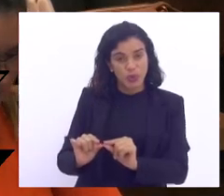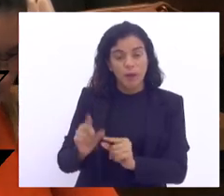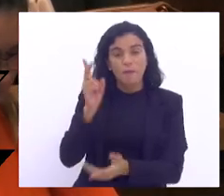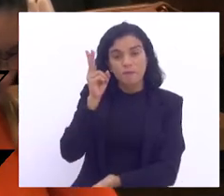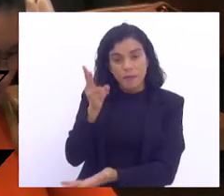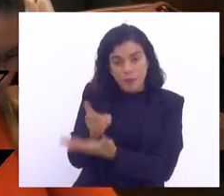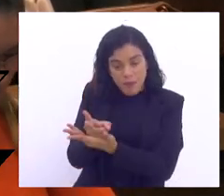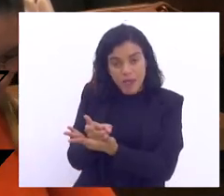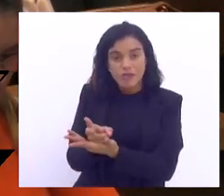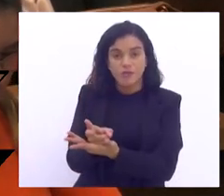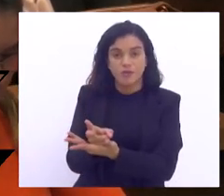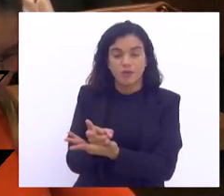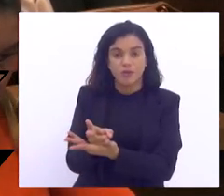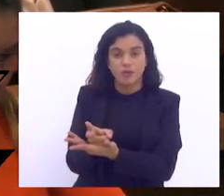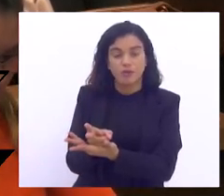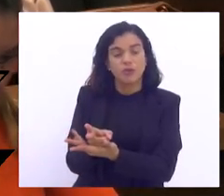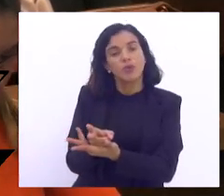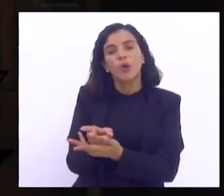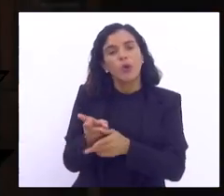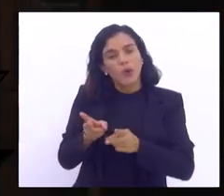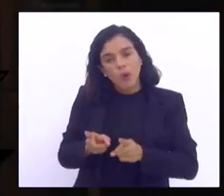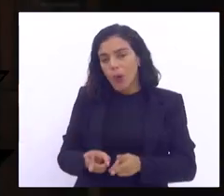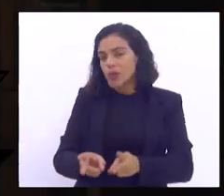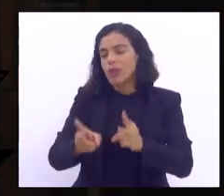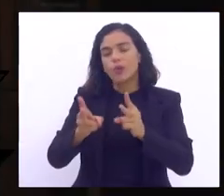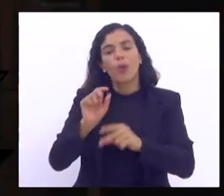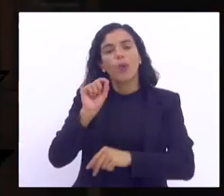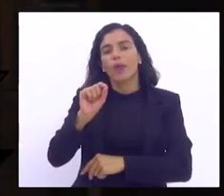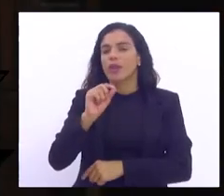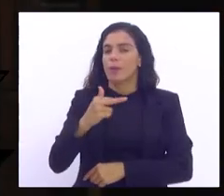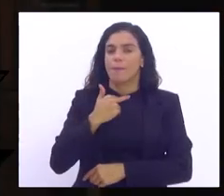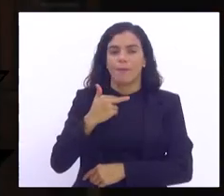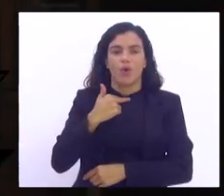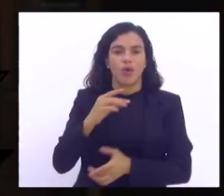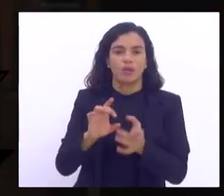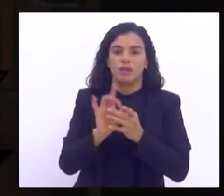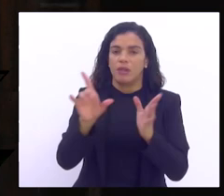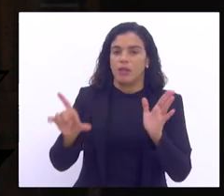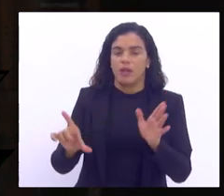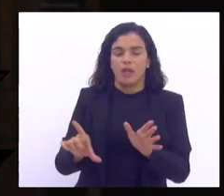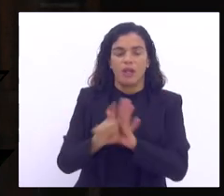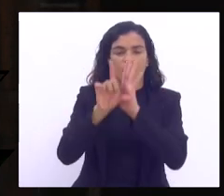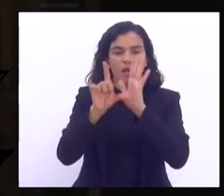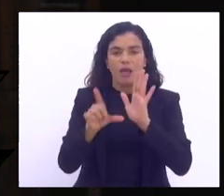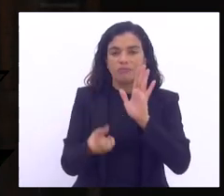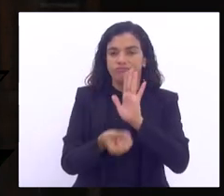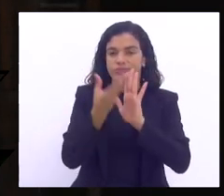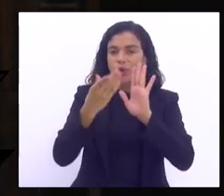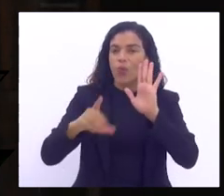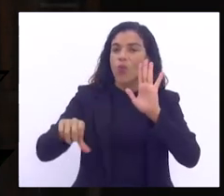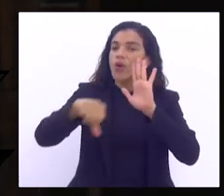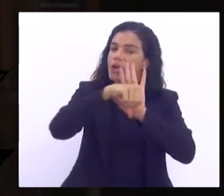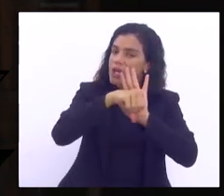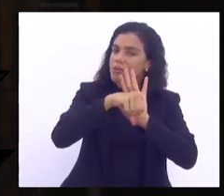que o fosse, continua o princípio de que não se pode legalizar um crime, mas sim estabelecer a proteção do